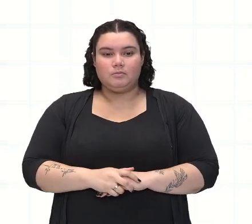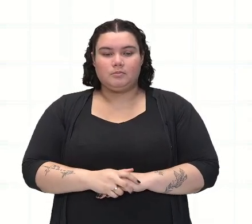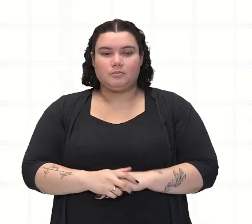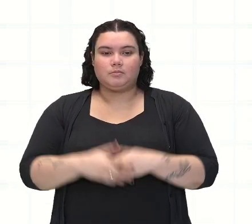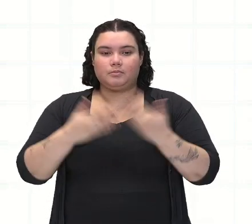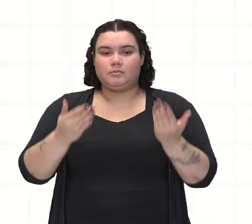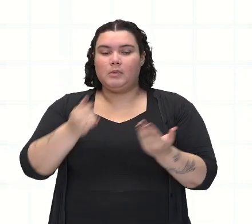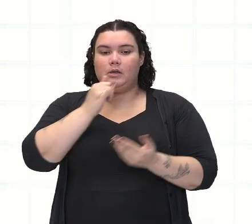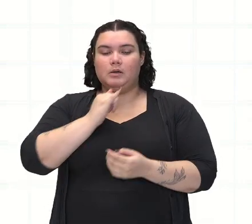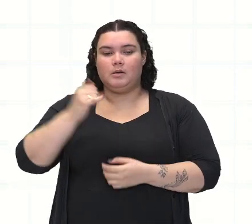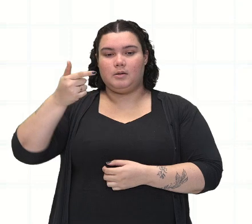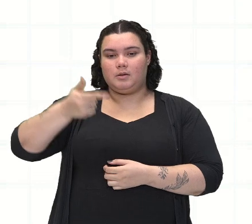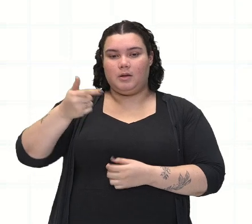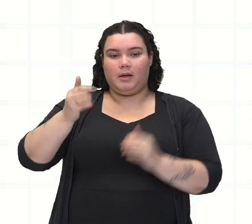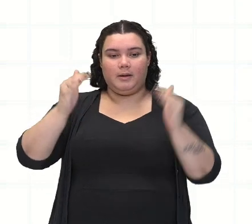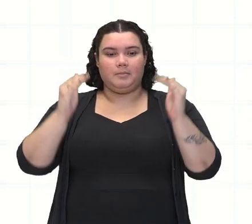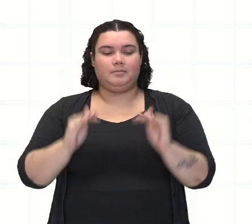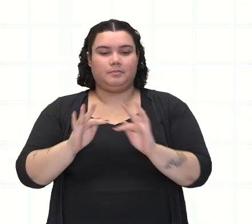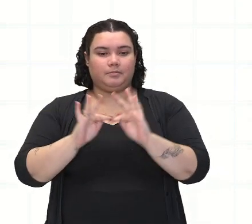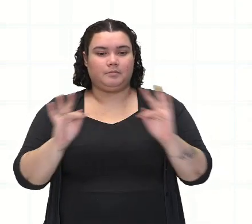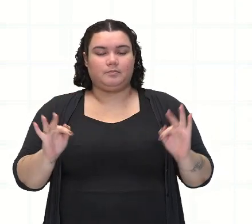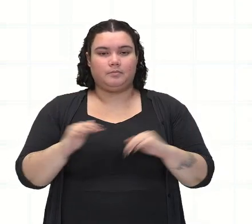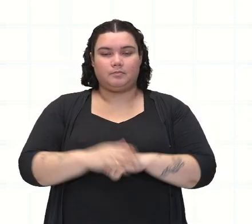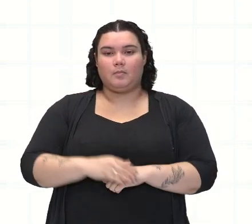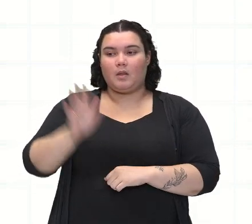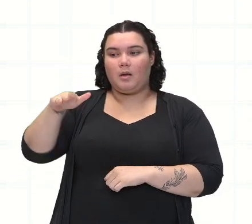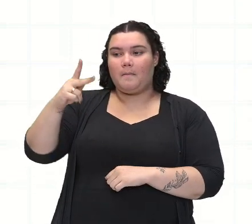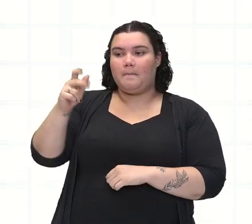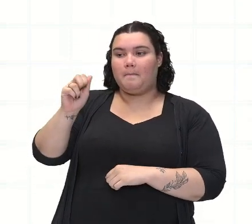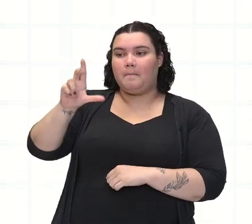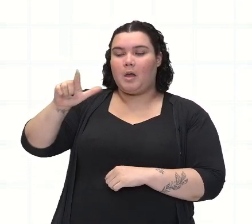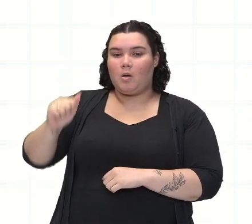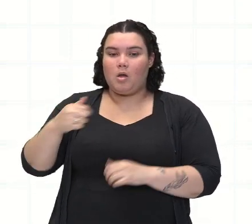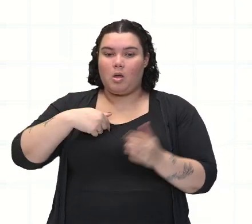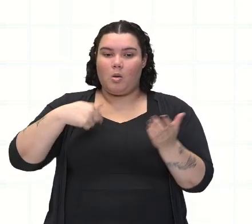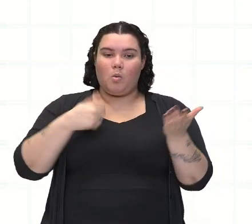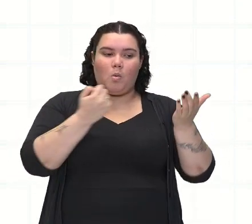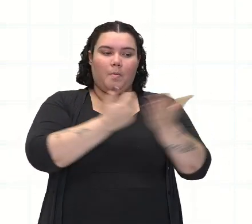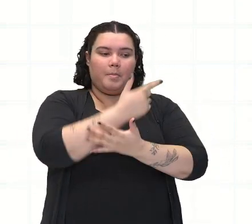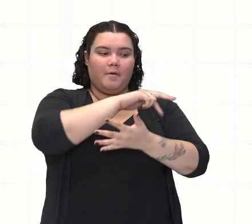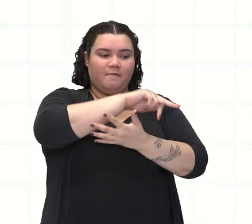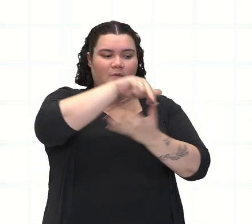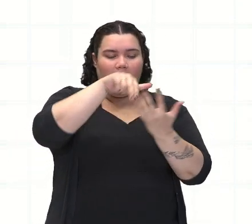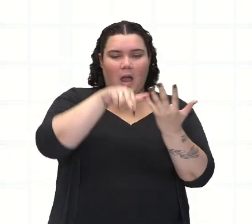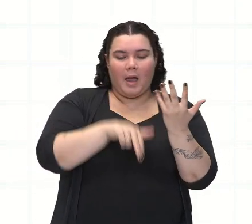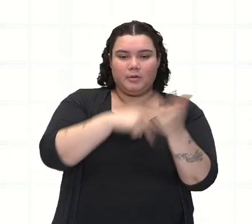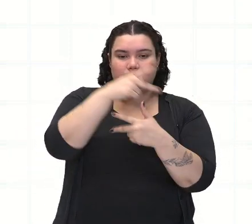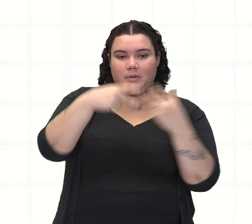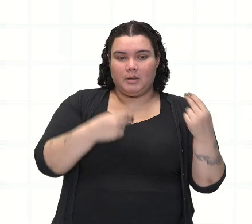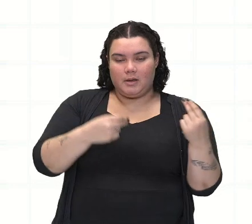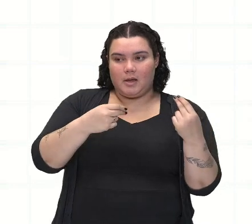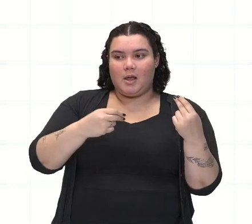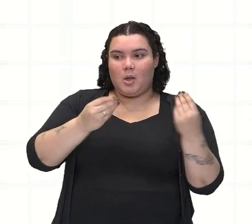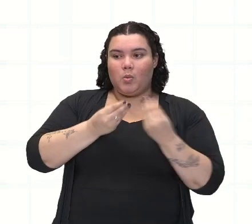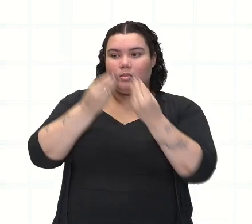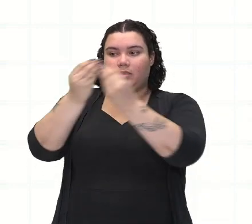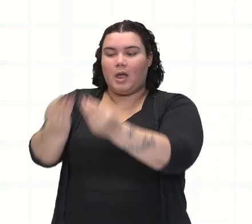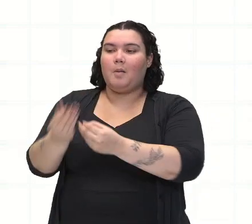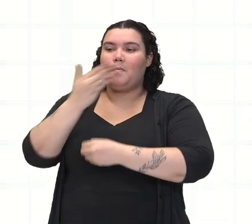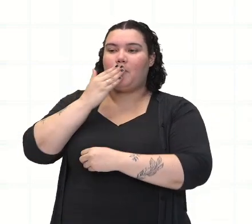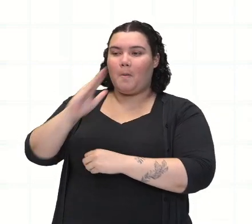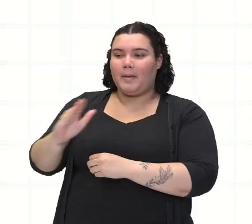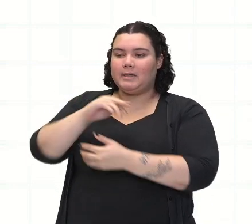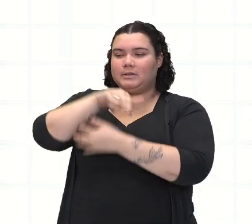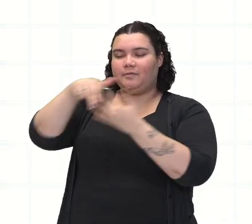o pronome. Paula, eu comprei os presentes, eu lhe prometi os